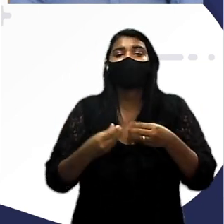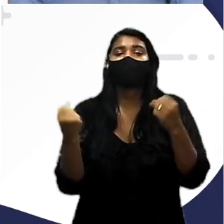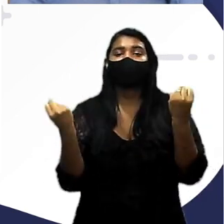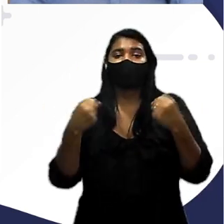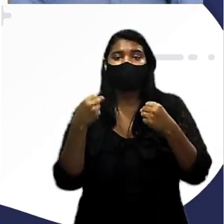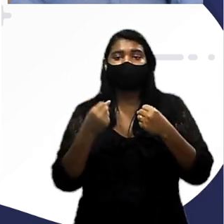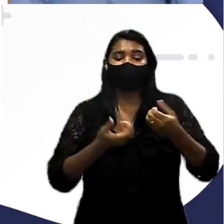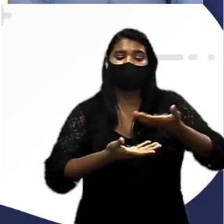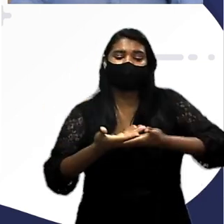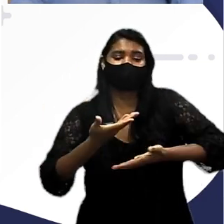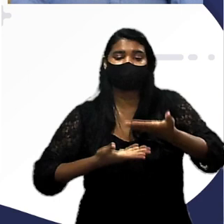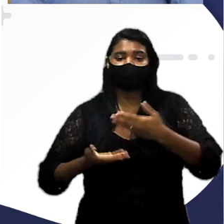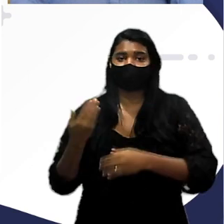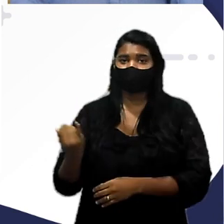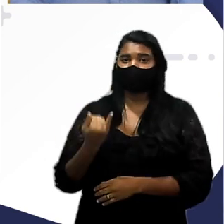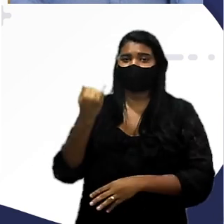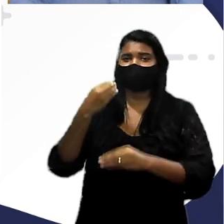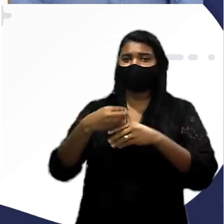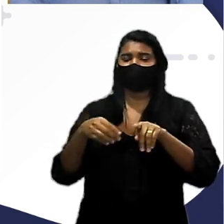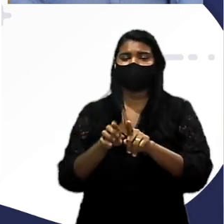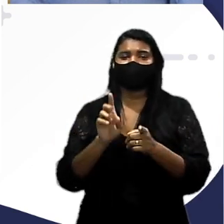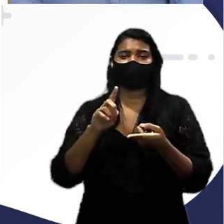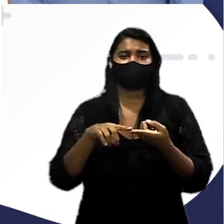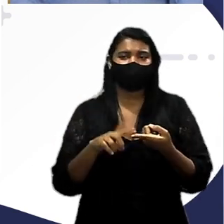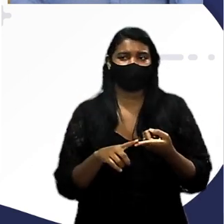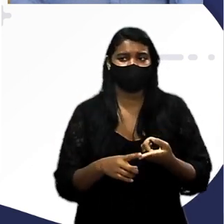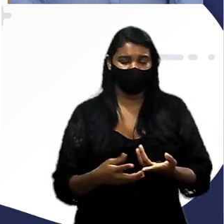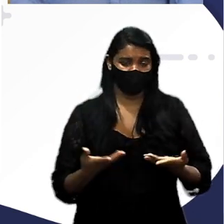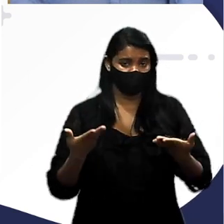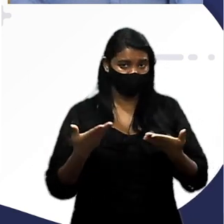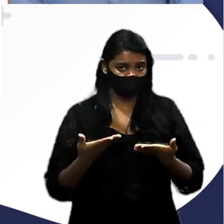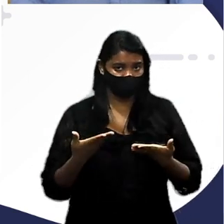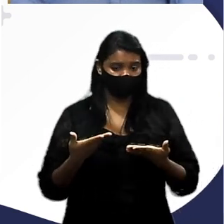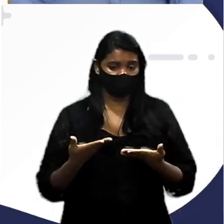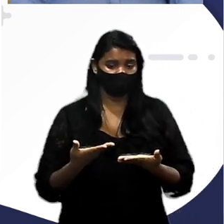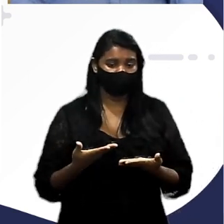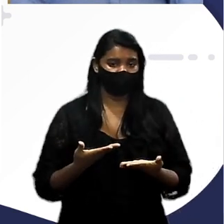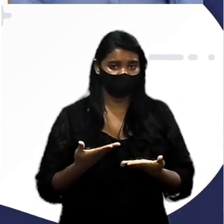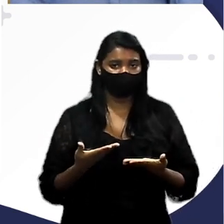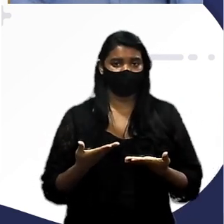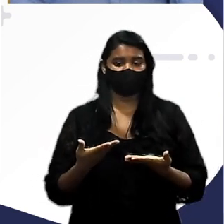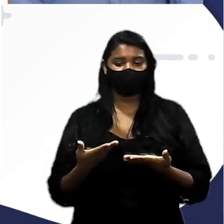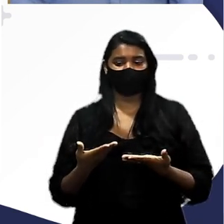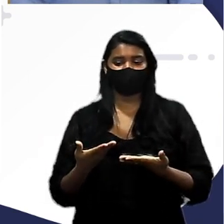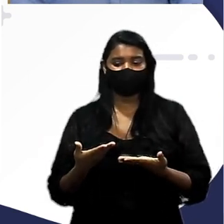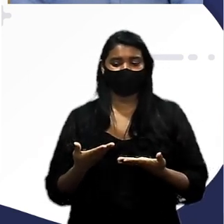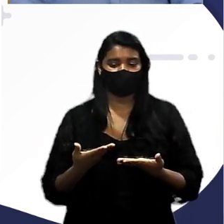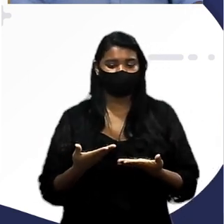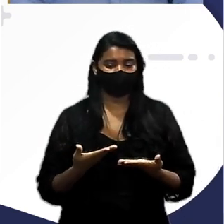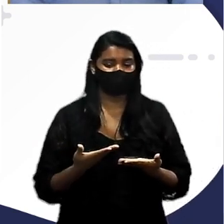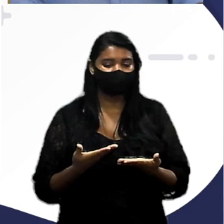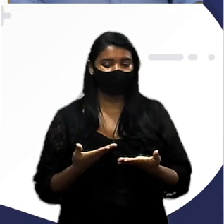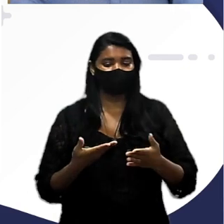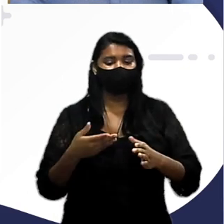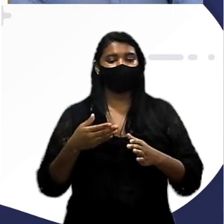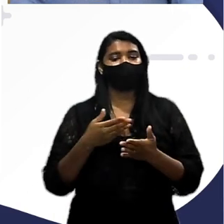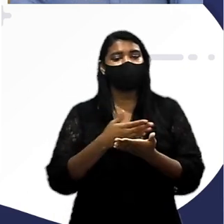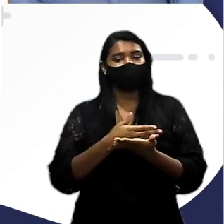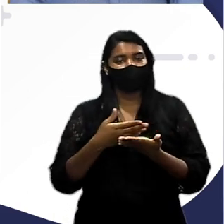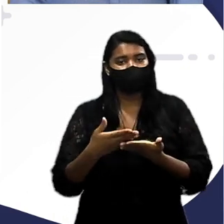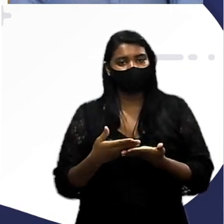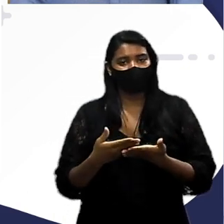necessidade da parceria, né? A parceria hoje é um ingrediente fortíssimo para micro, pequenas e